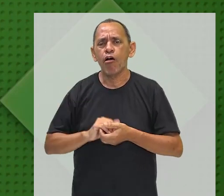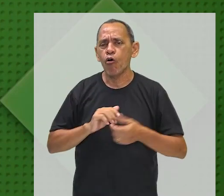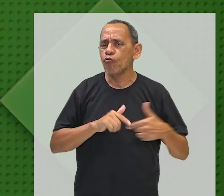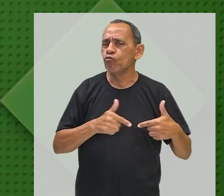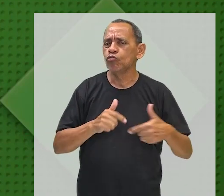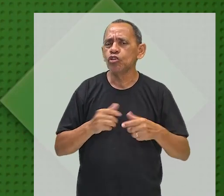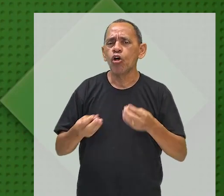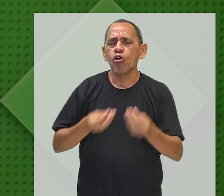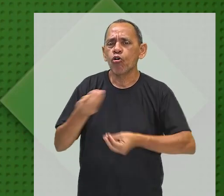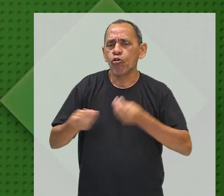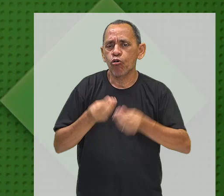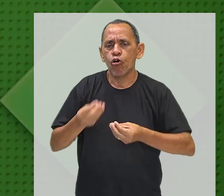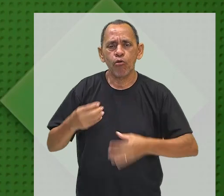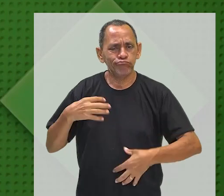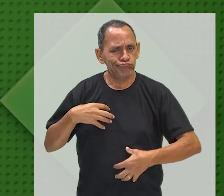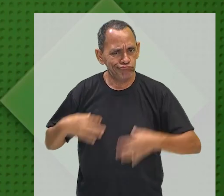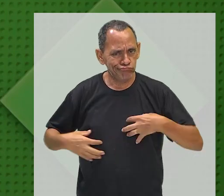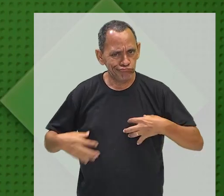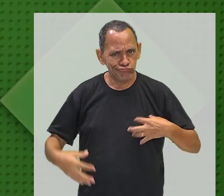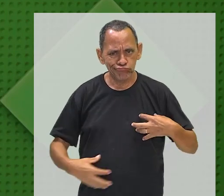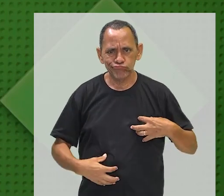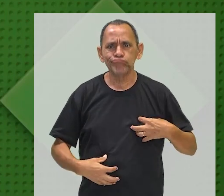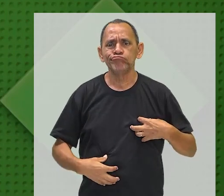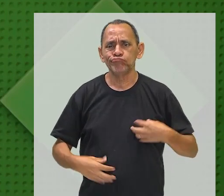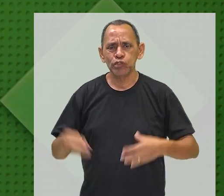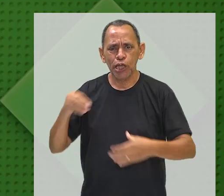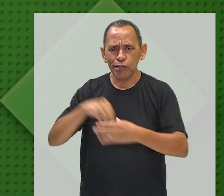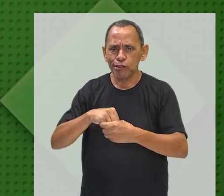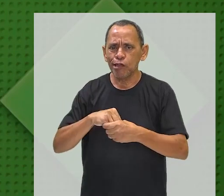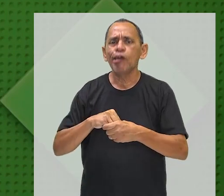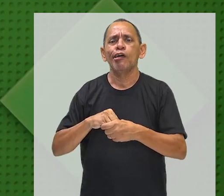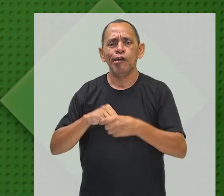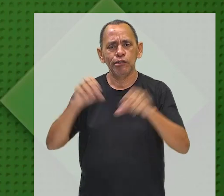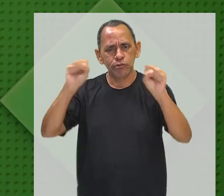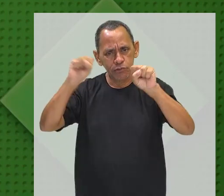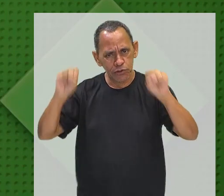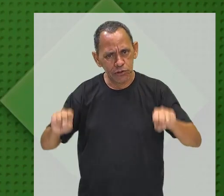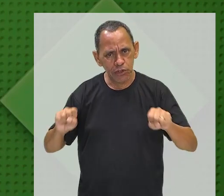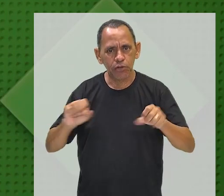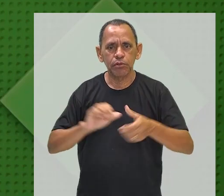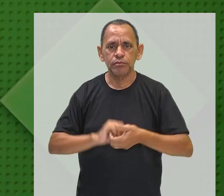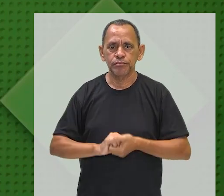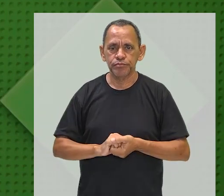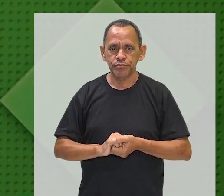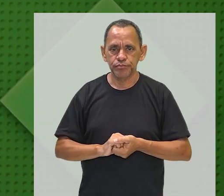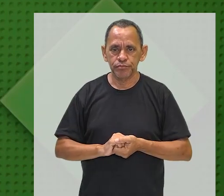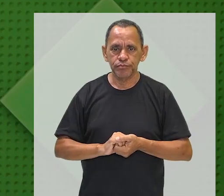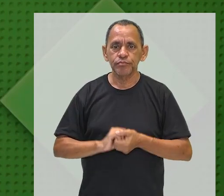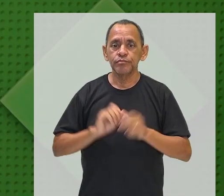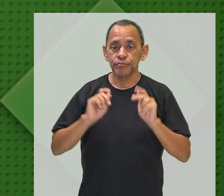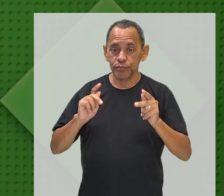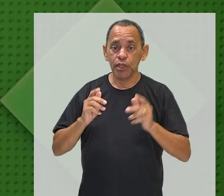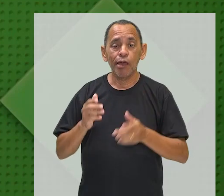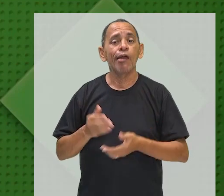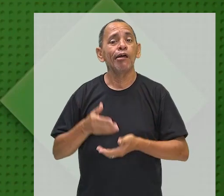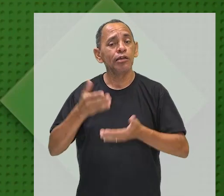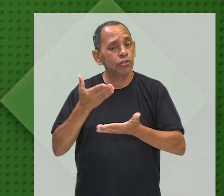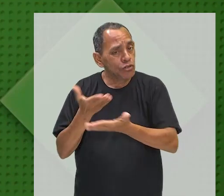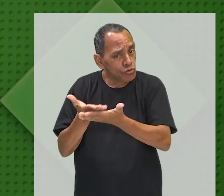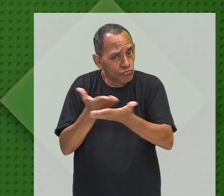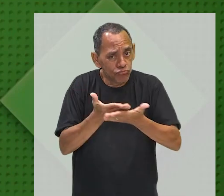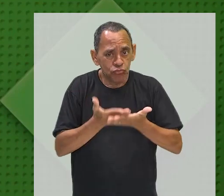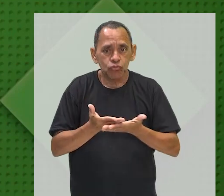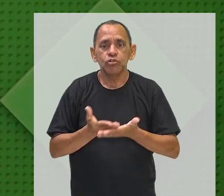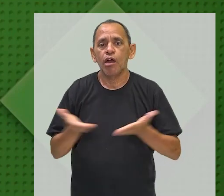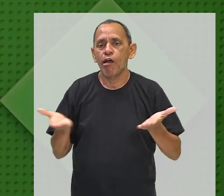os órgãos que compreendem aí, que compõem esse sistema, né, e a função desses órgãos e glândulas também. E a gente vai conversar um pouco mais